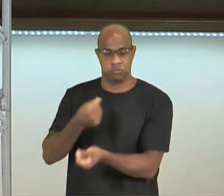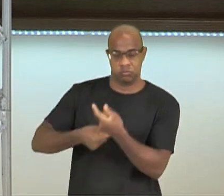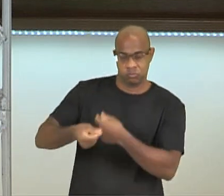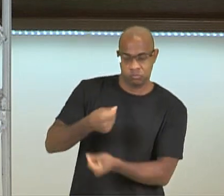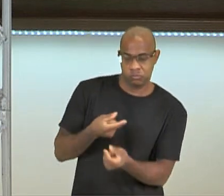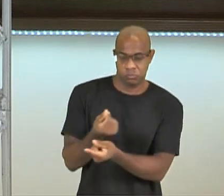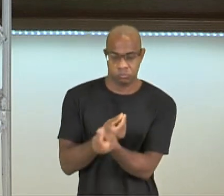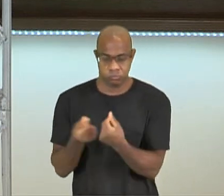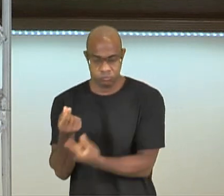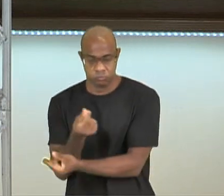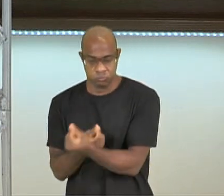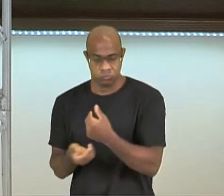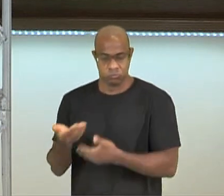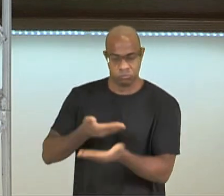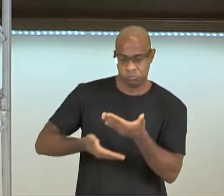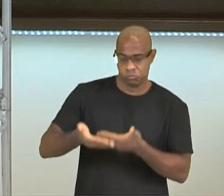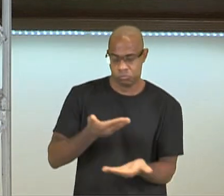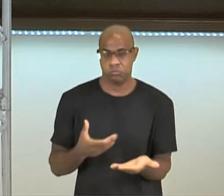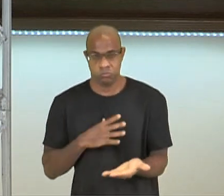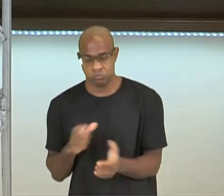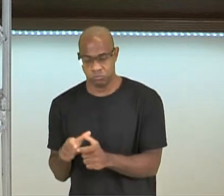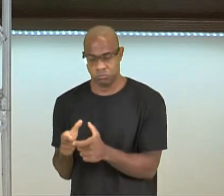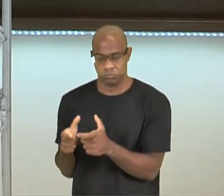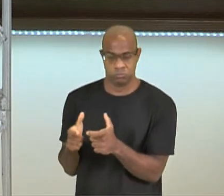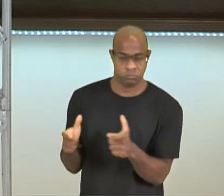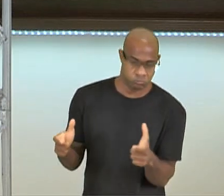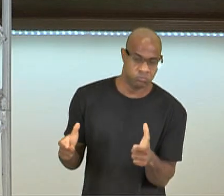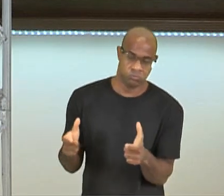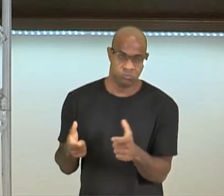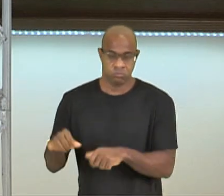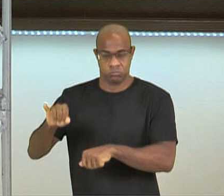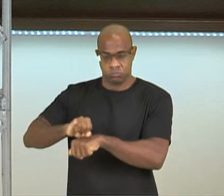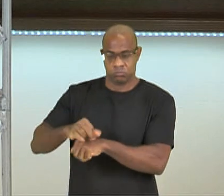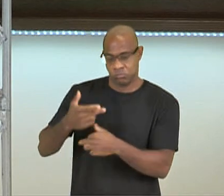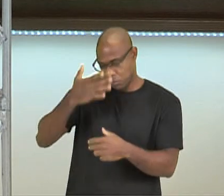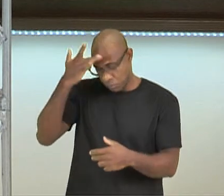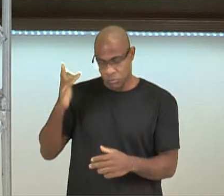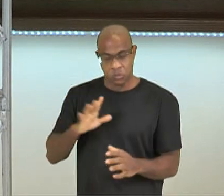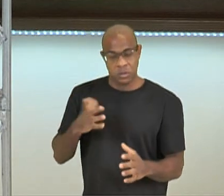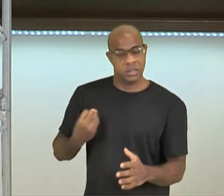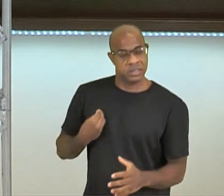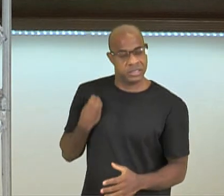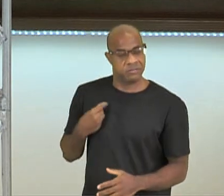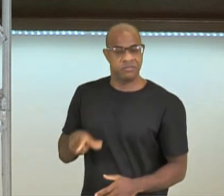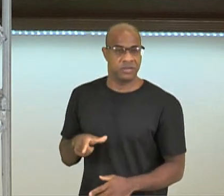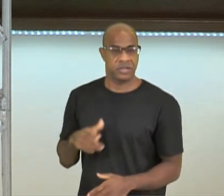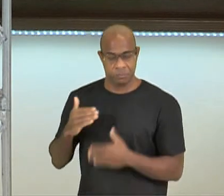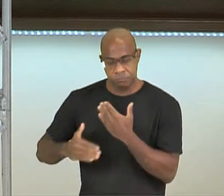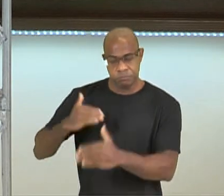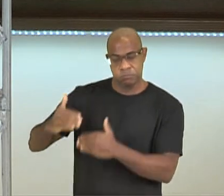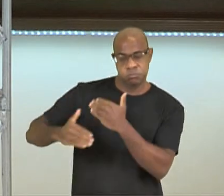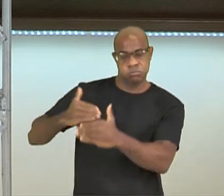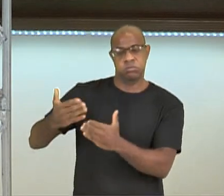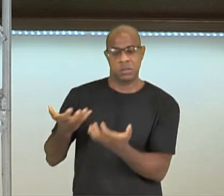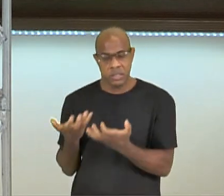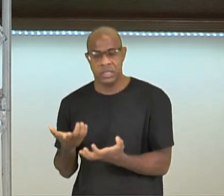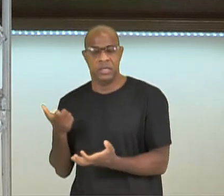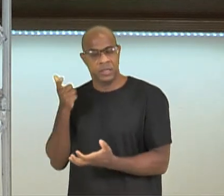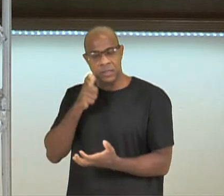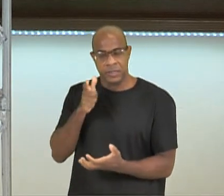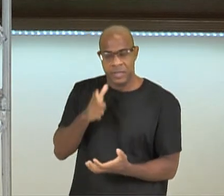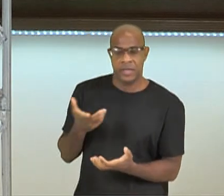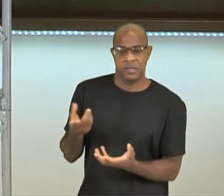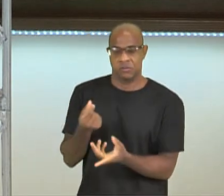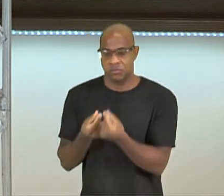tem o capital, vai se tornando o centro onde as pessoas querem estar, porque elas também querem ganhar um